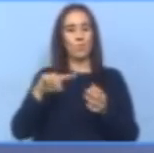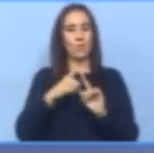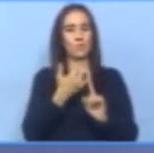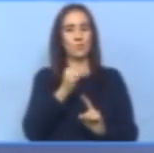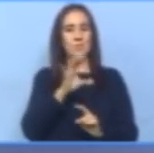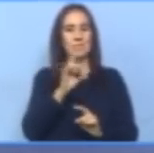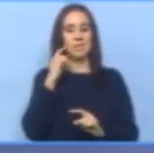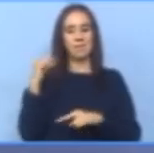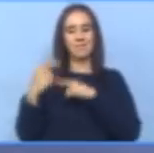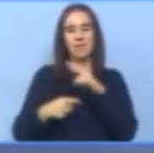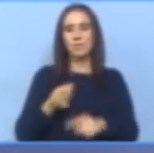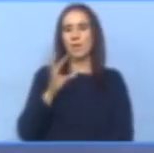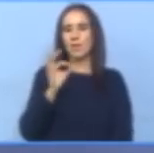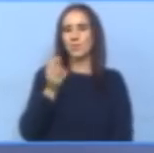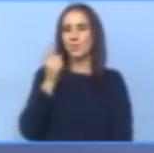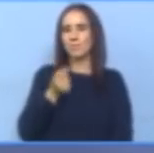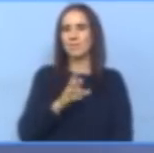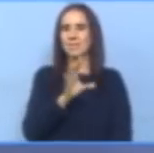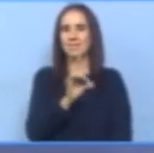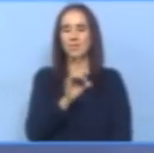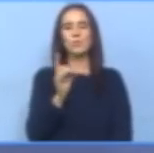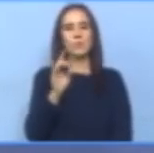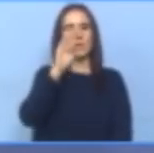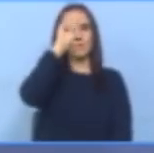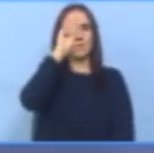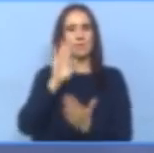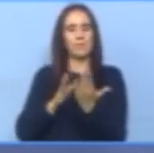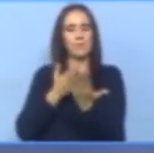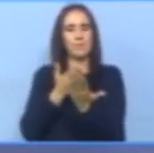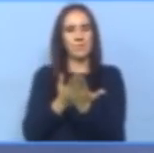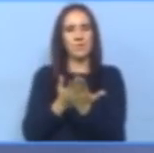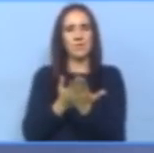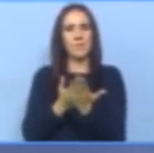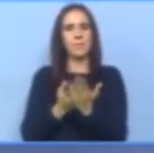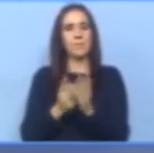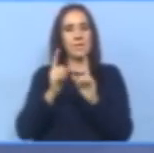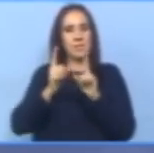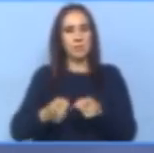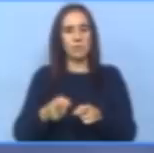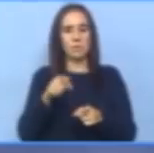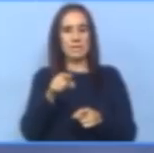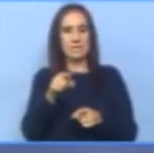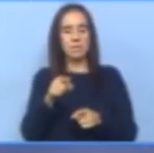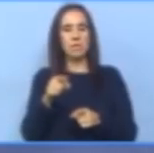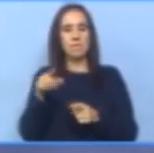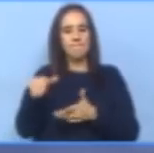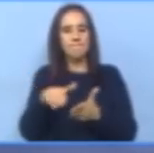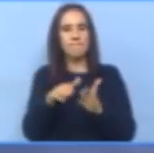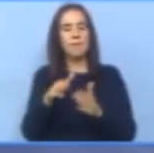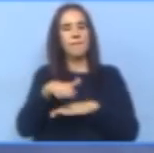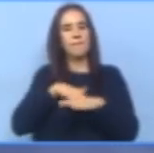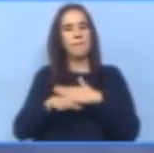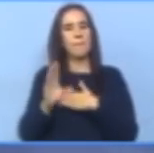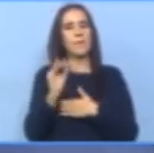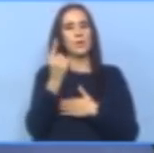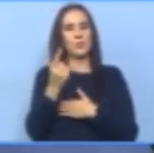são 14, são 16, não é? Porque o Papa propõe que seja introduzido neste itinerário mais um gesto